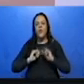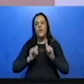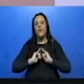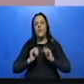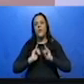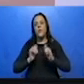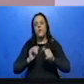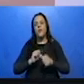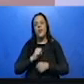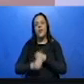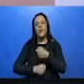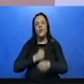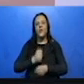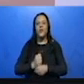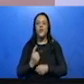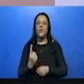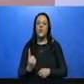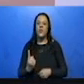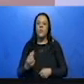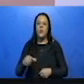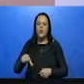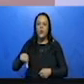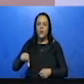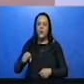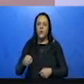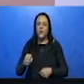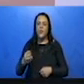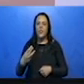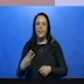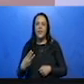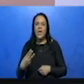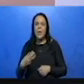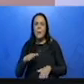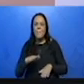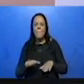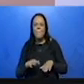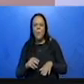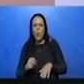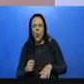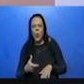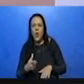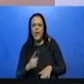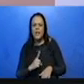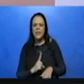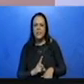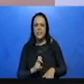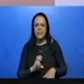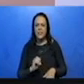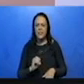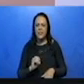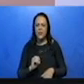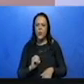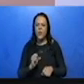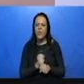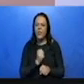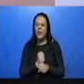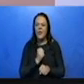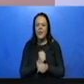1983, isso mesmo, quase 150 anos. E até hoje